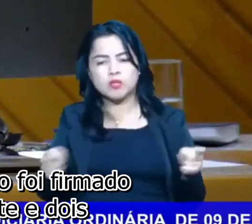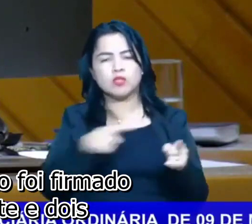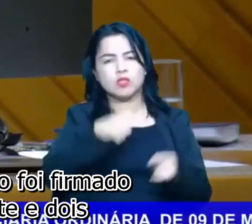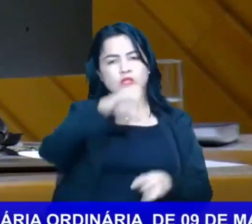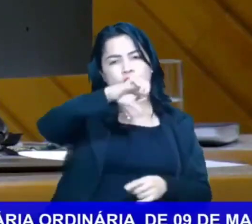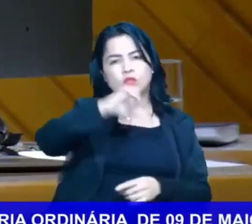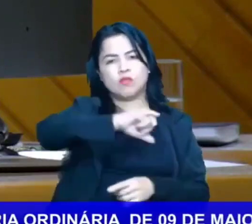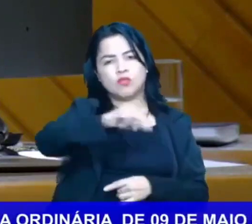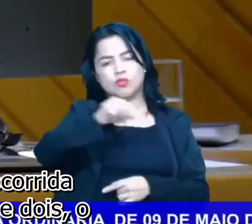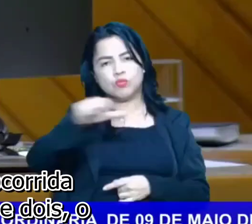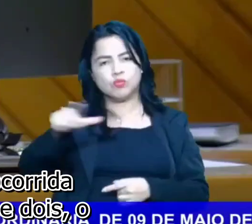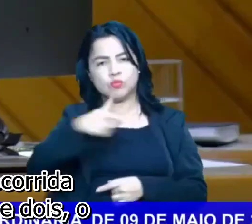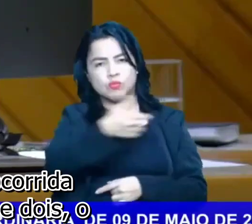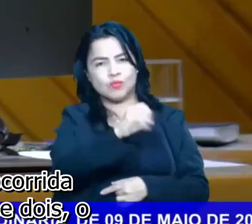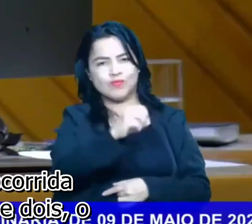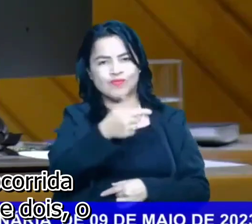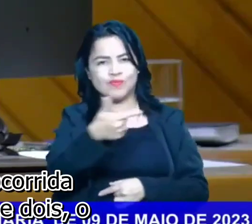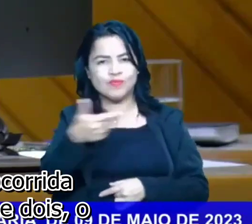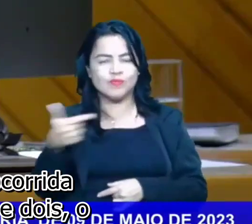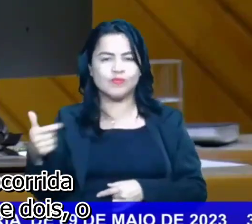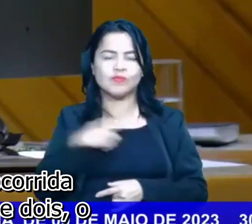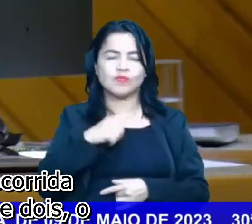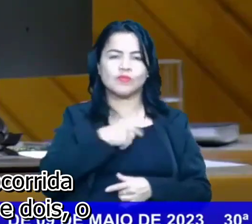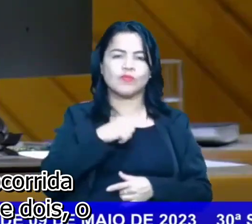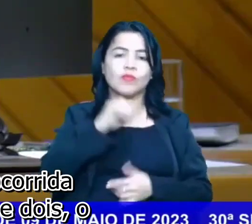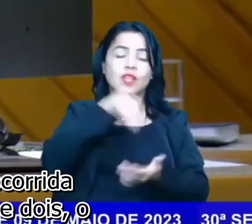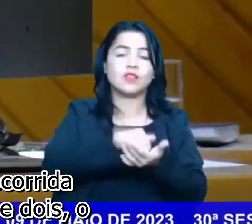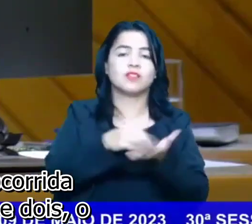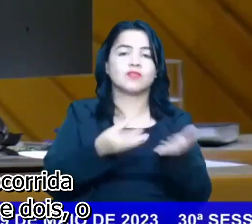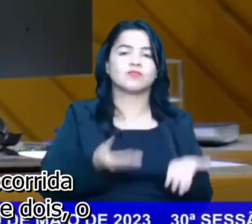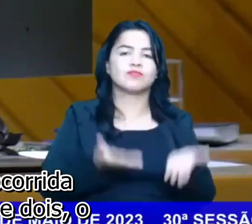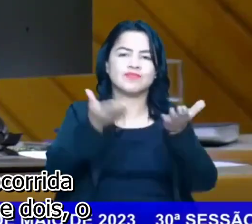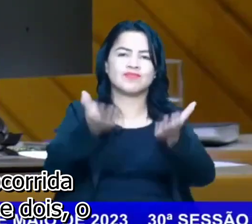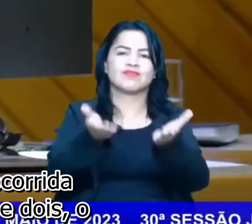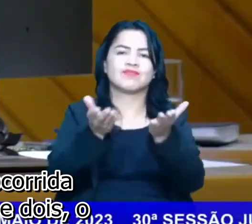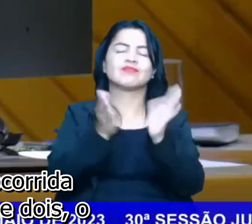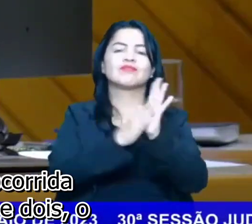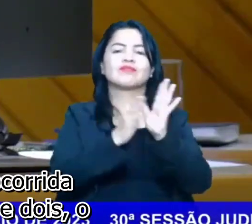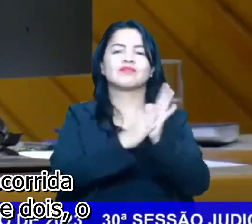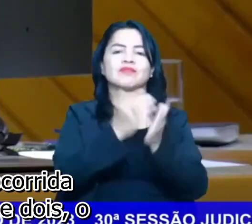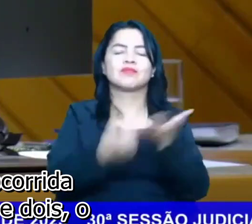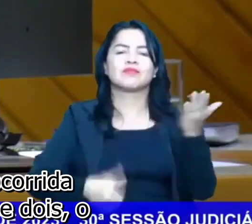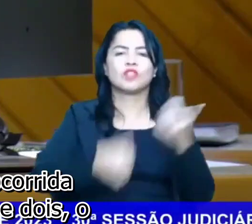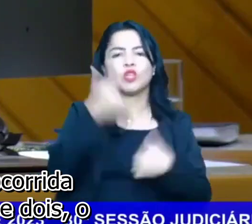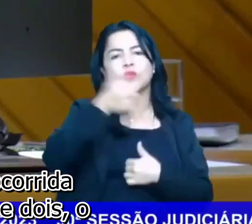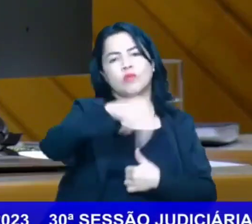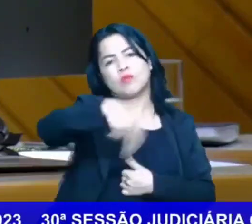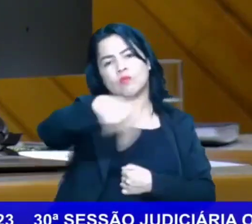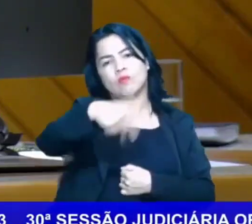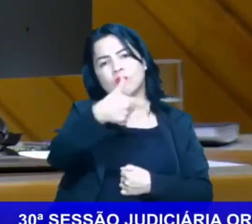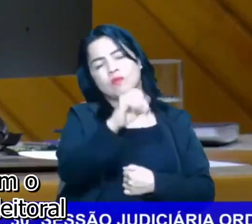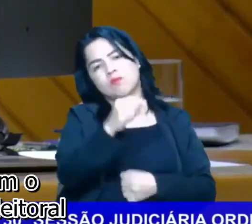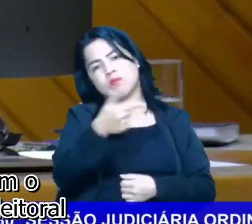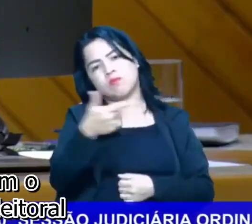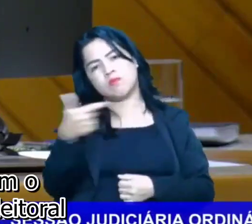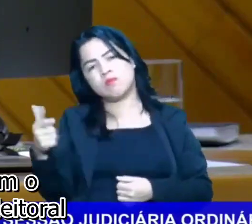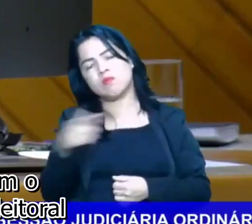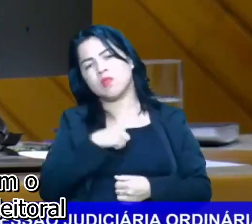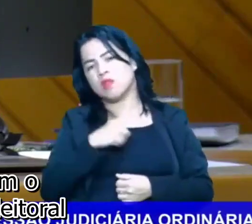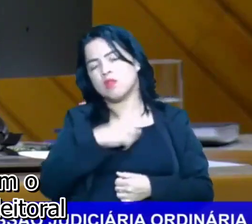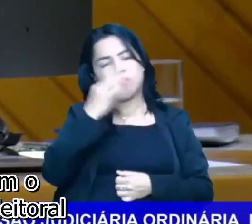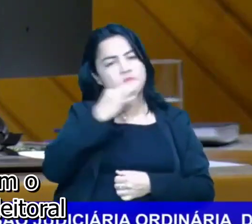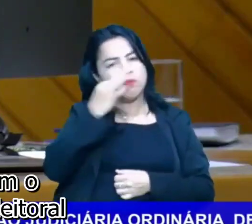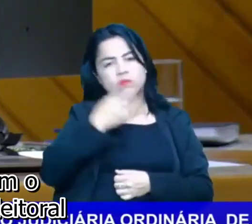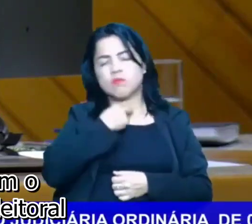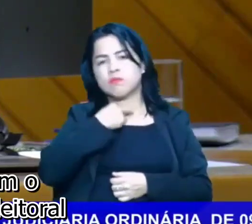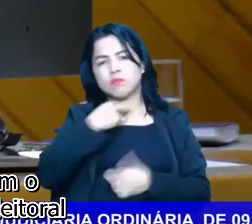julho de 2022 até a entrega da prestação de contas final, ocorrida em 1º de novembro de 2022, o que não se